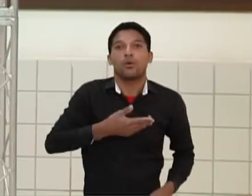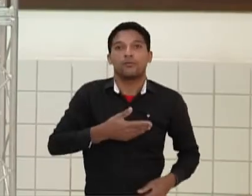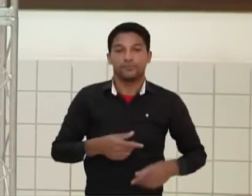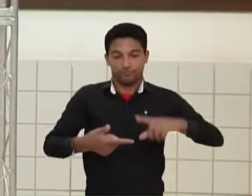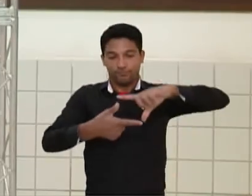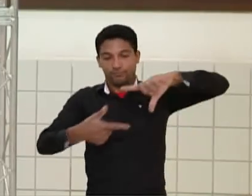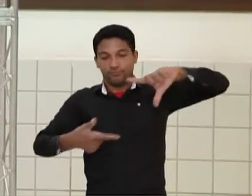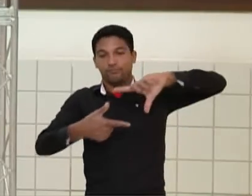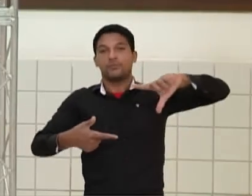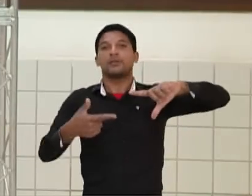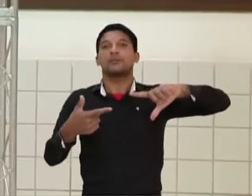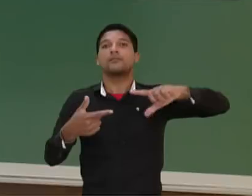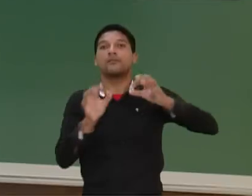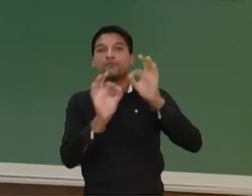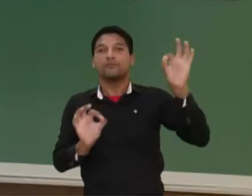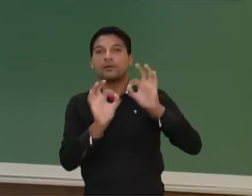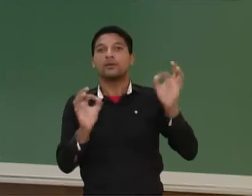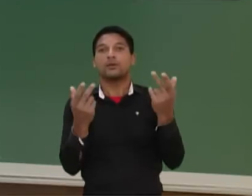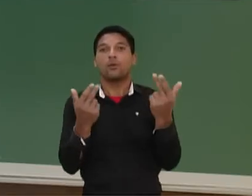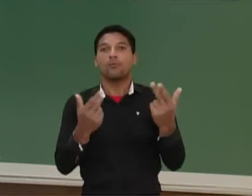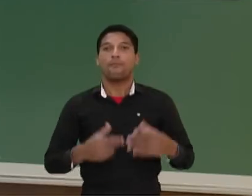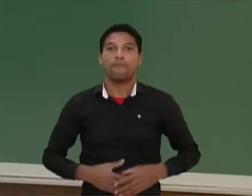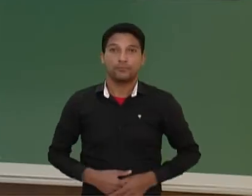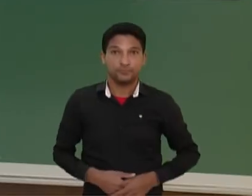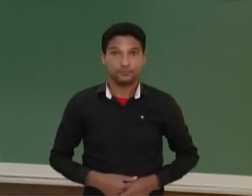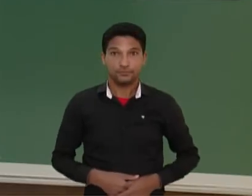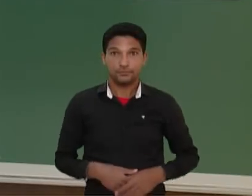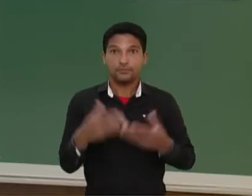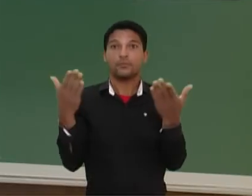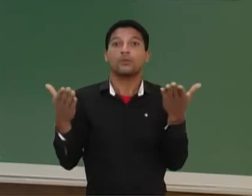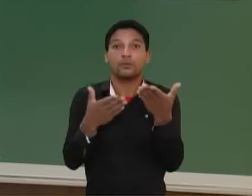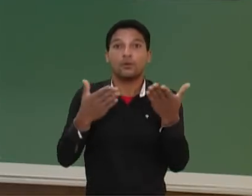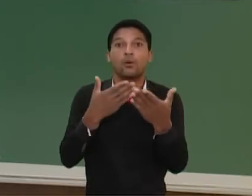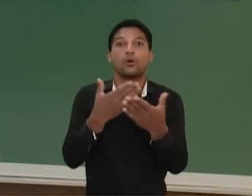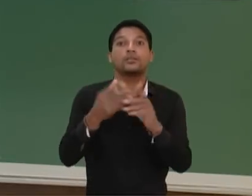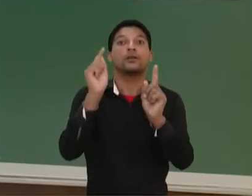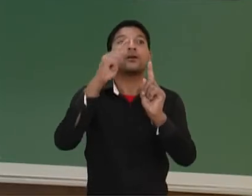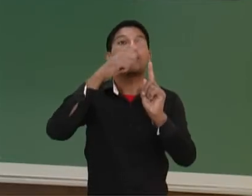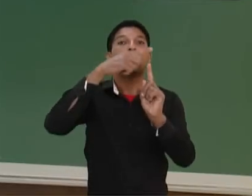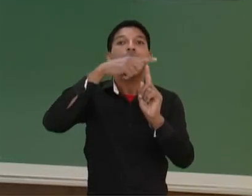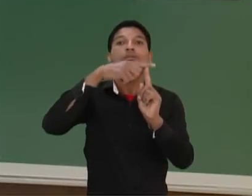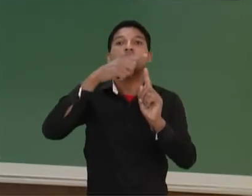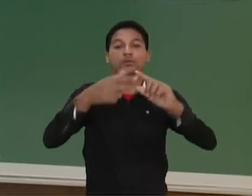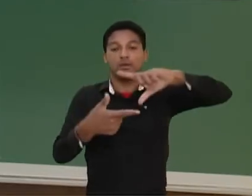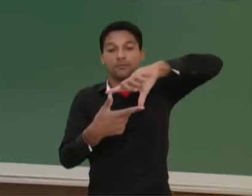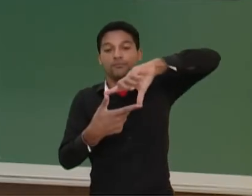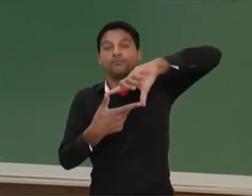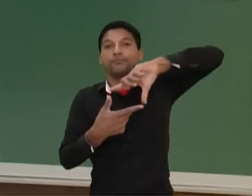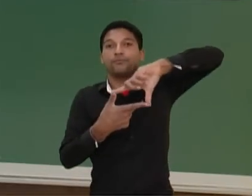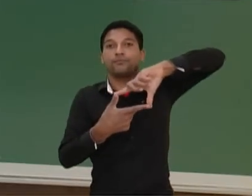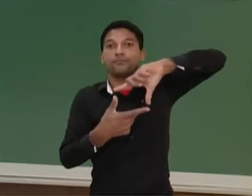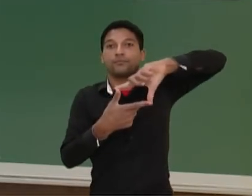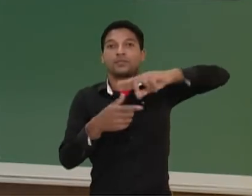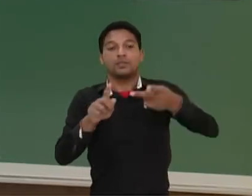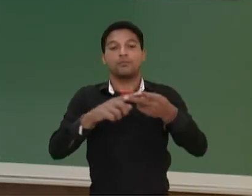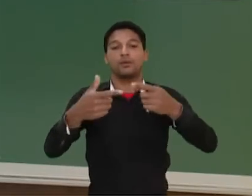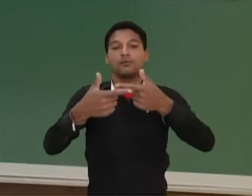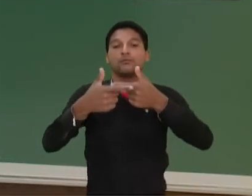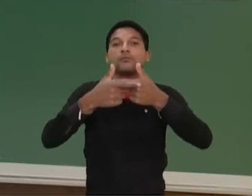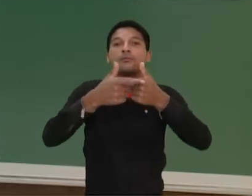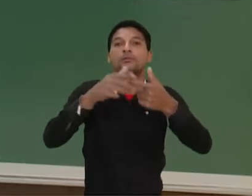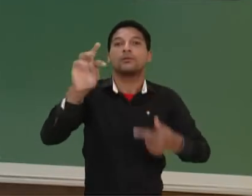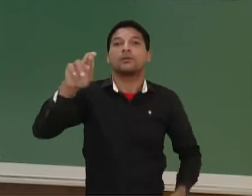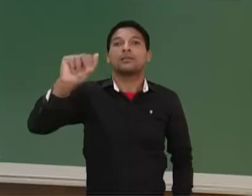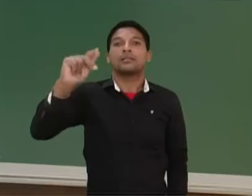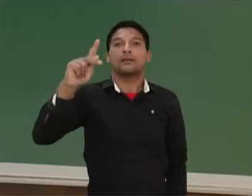mesma propriedade. Hoje nós vamos ver os tipos de paralelogramos, nós vamos ver os tipos de trapézios e algumas propriedades.